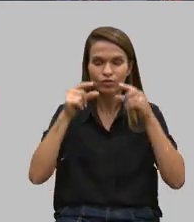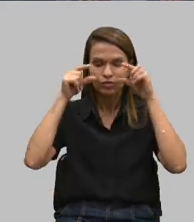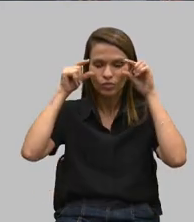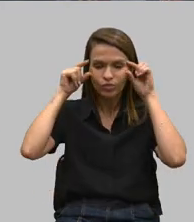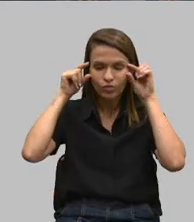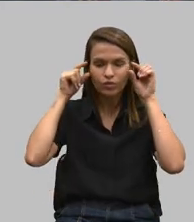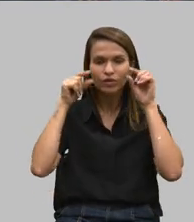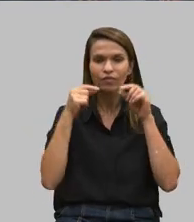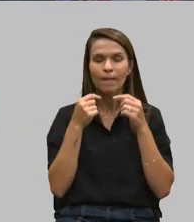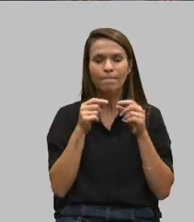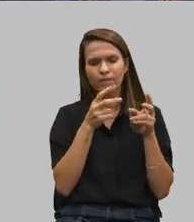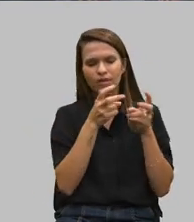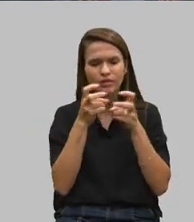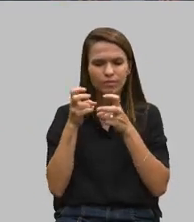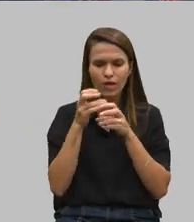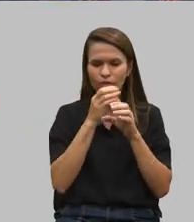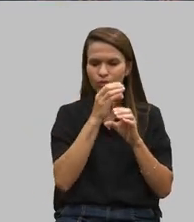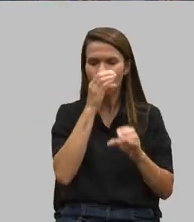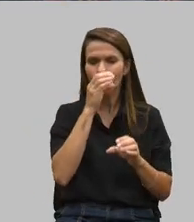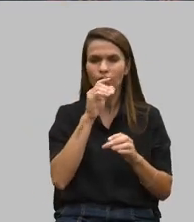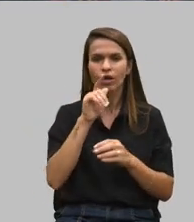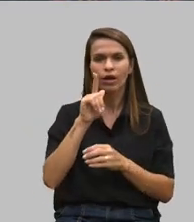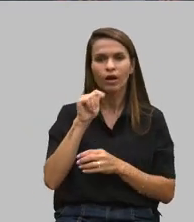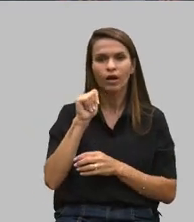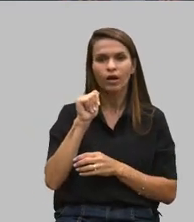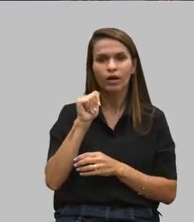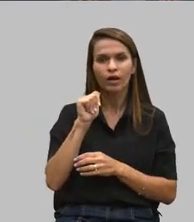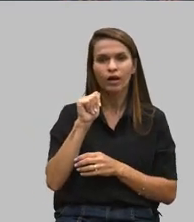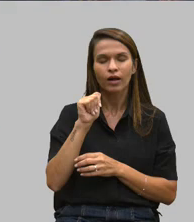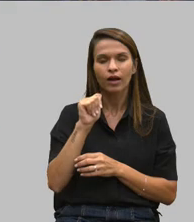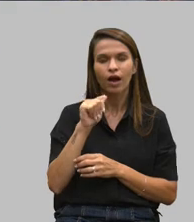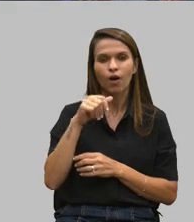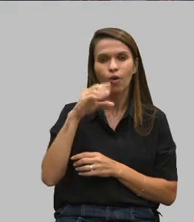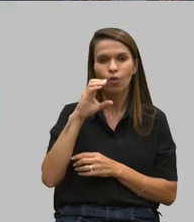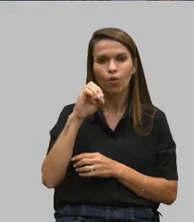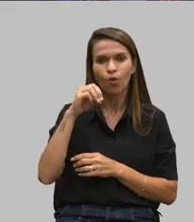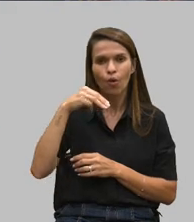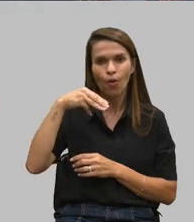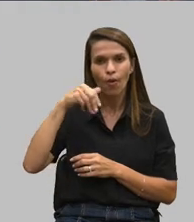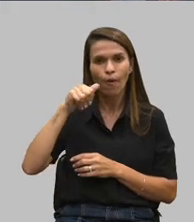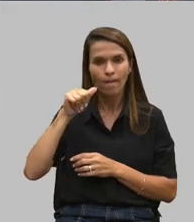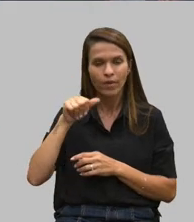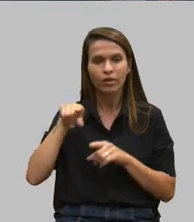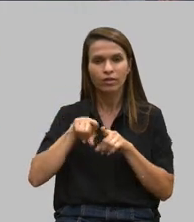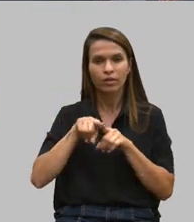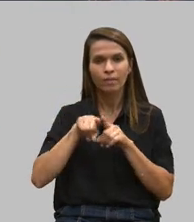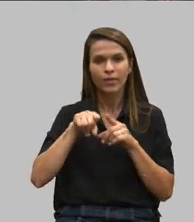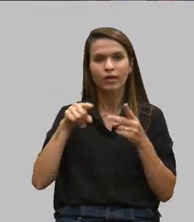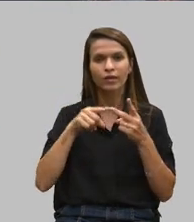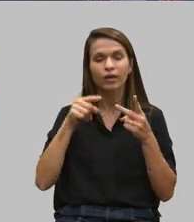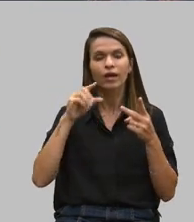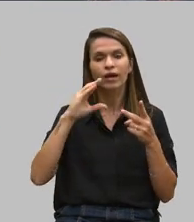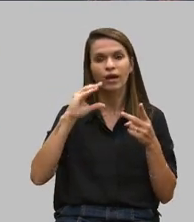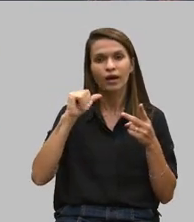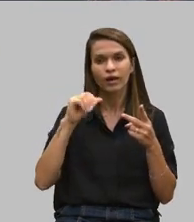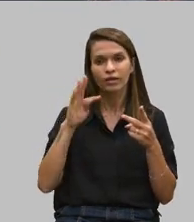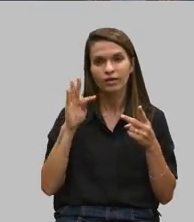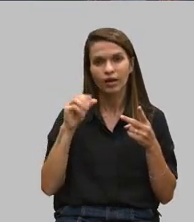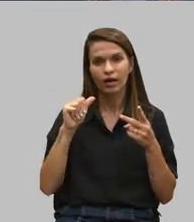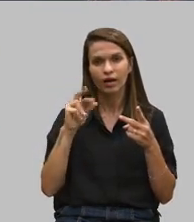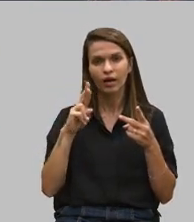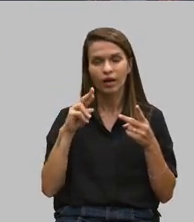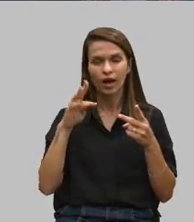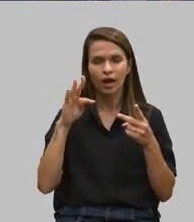a câncer a catarata porque hoje quando a gente fala de of tauma a gente fala muito em catarata mas nós temos uma gama de doenças